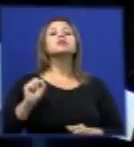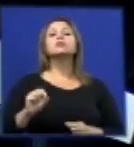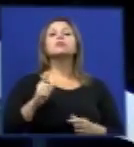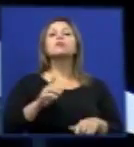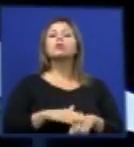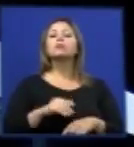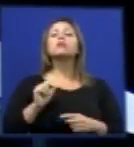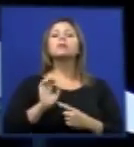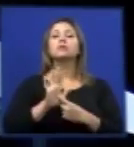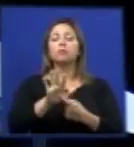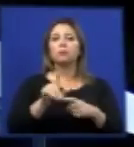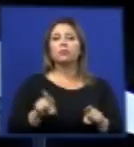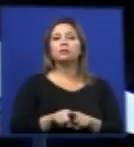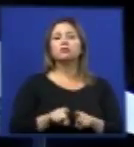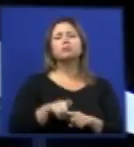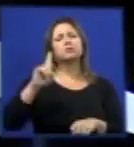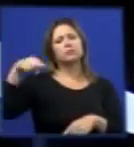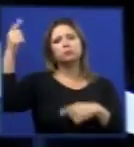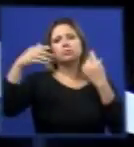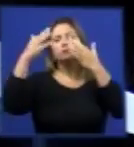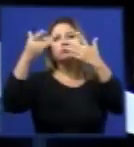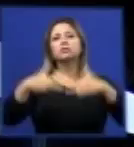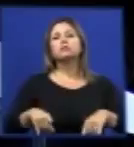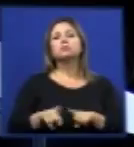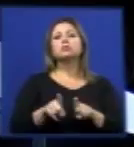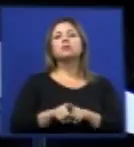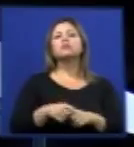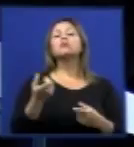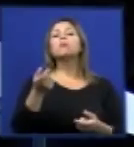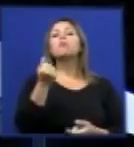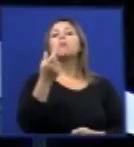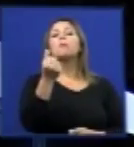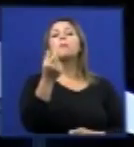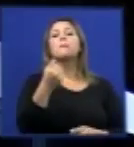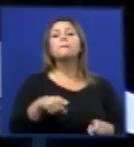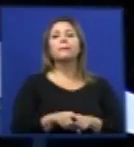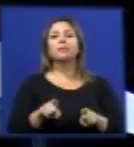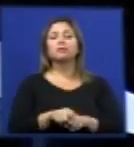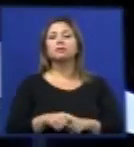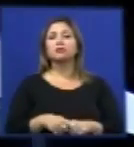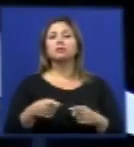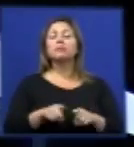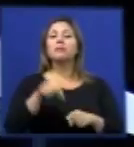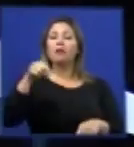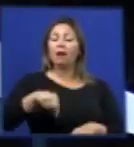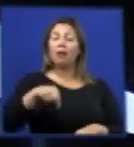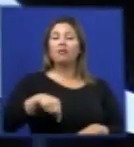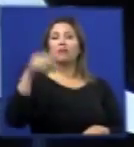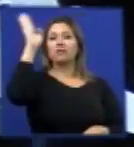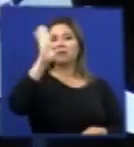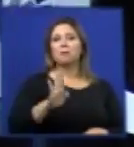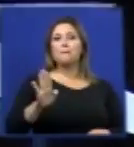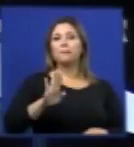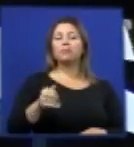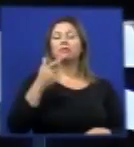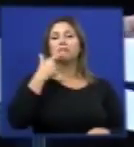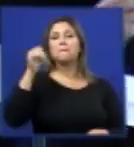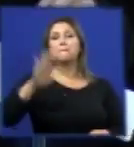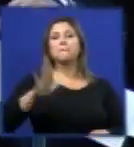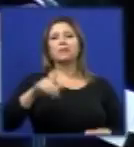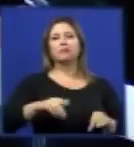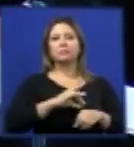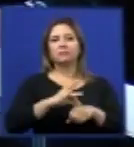outro dado que eu vou explicar daqui a pouco se refere ao preço praticado pelo Brasil que é quase 10 vezes menor do que a média